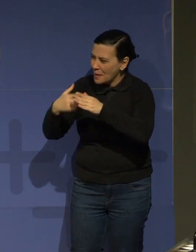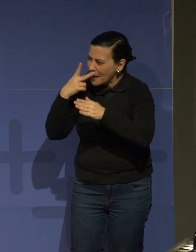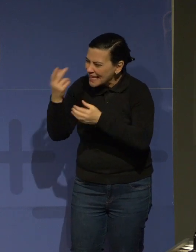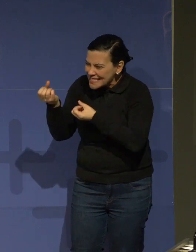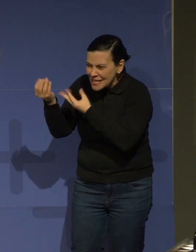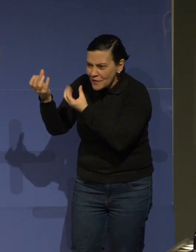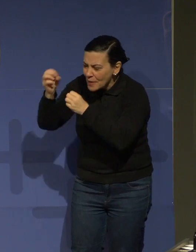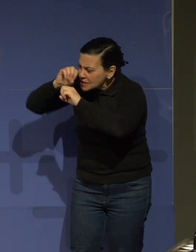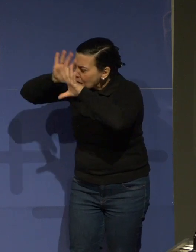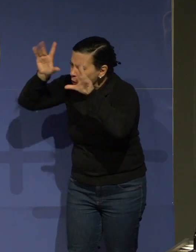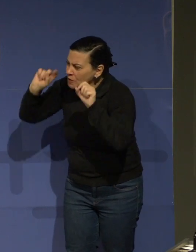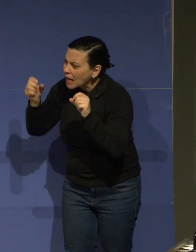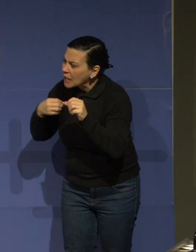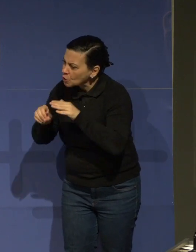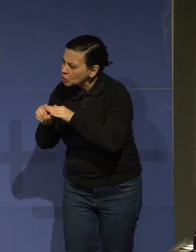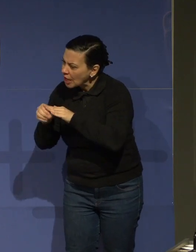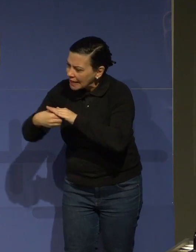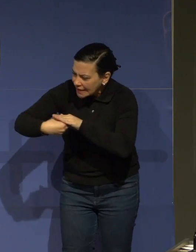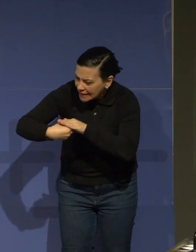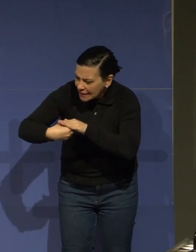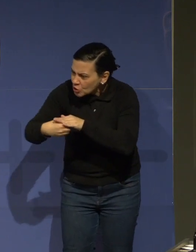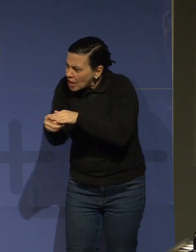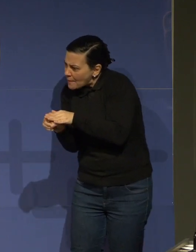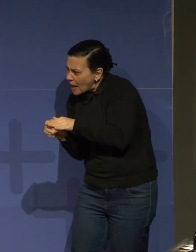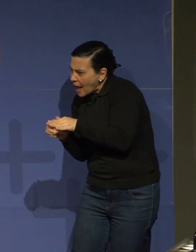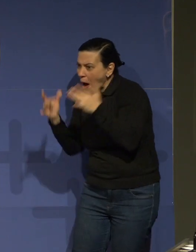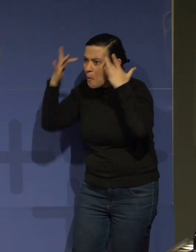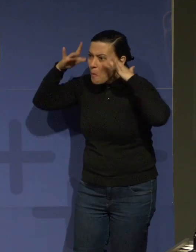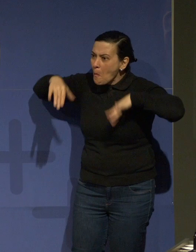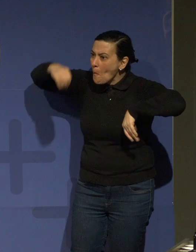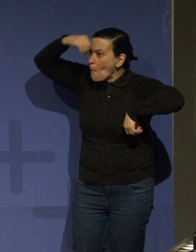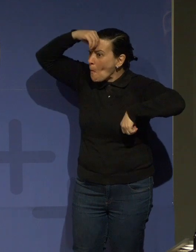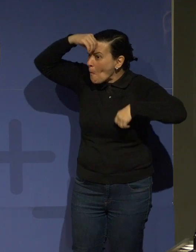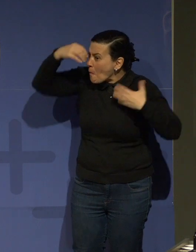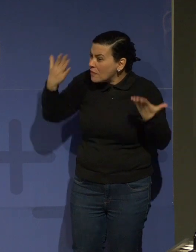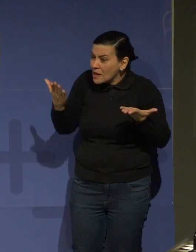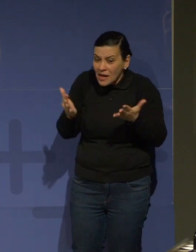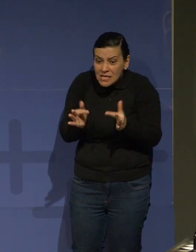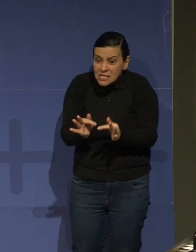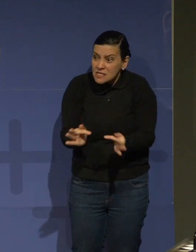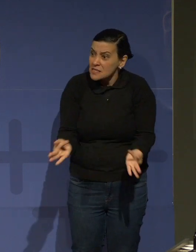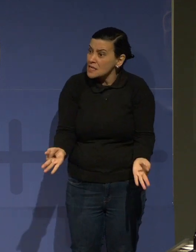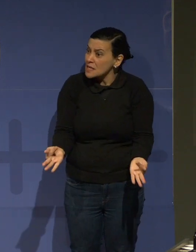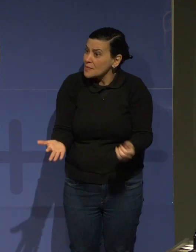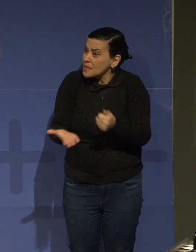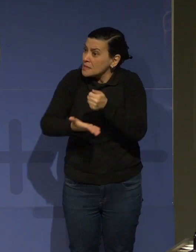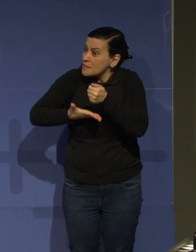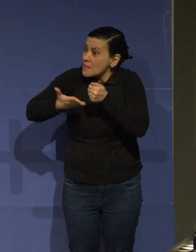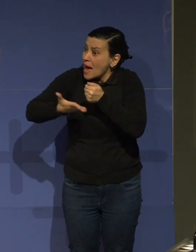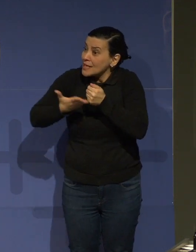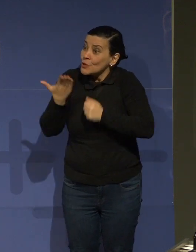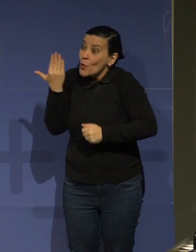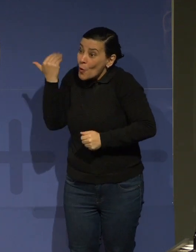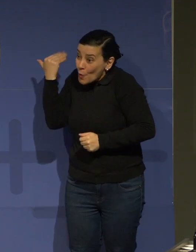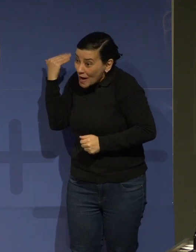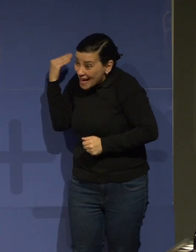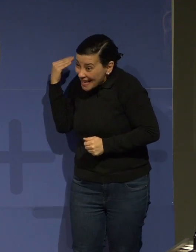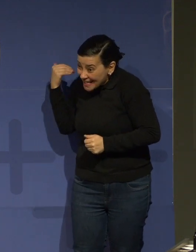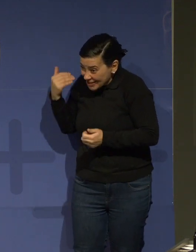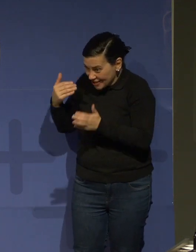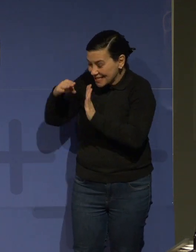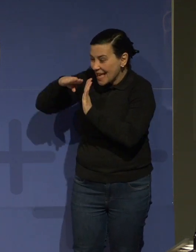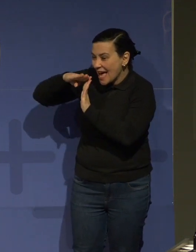me disse para que lado que eu tenho que girar. Então, é algo muito simples, mas que às vezes quando a gente está desenvolvendo, a gente não entende a necessidade do